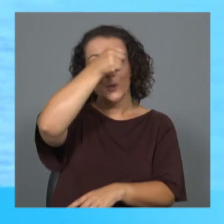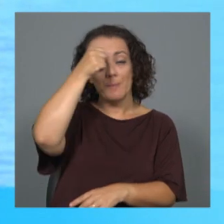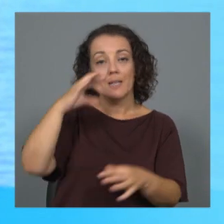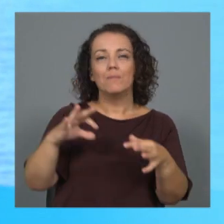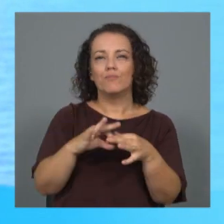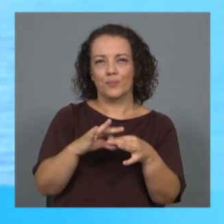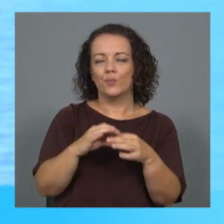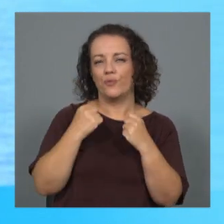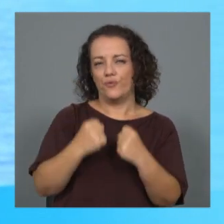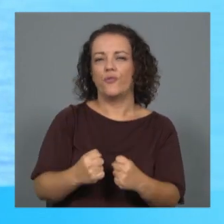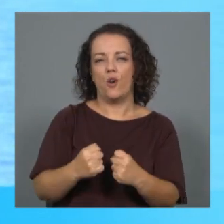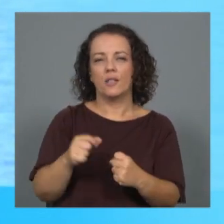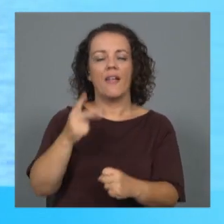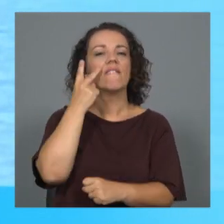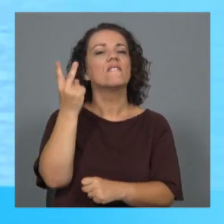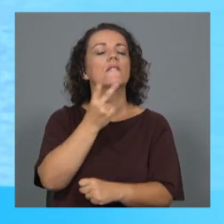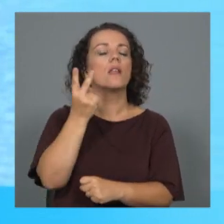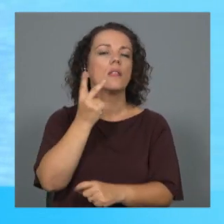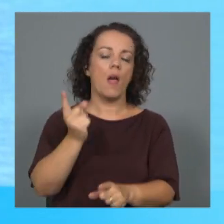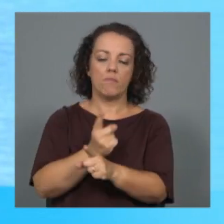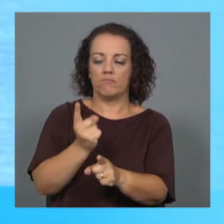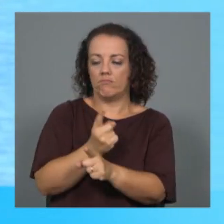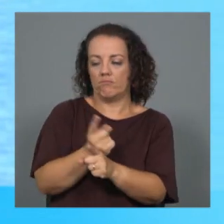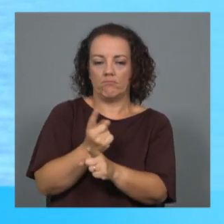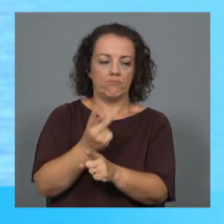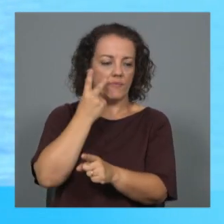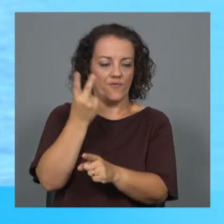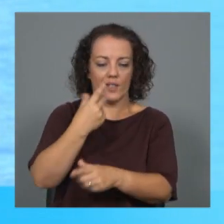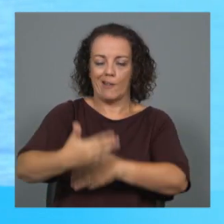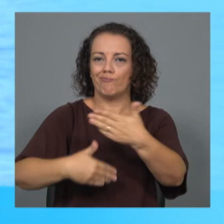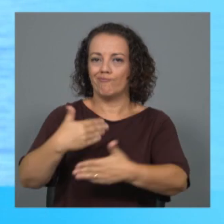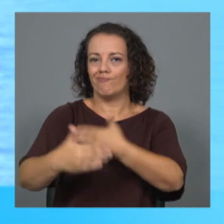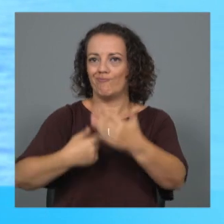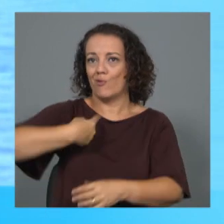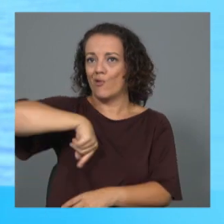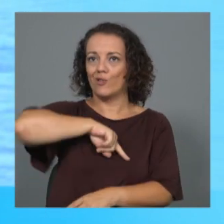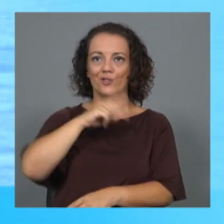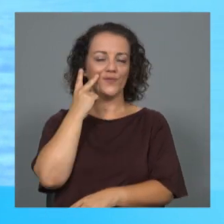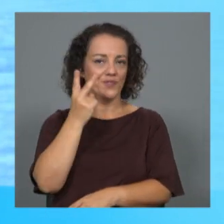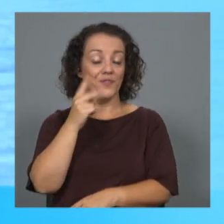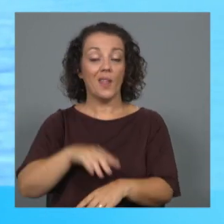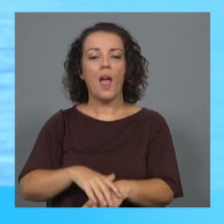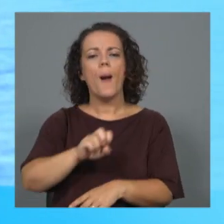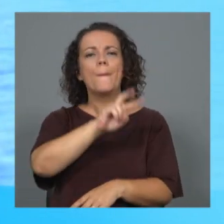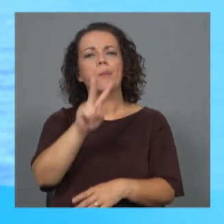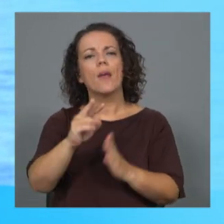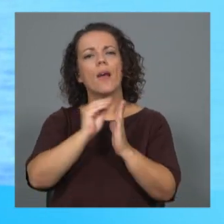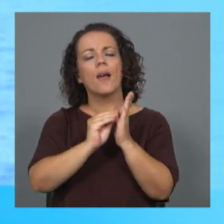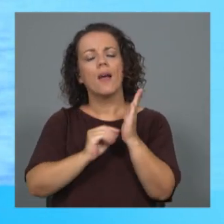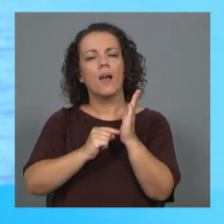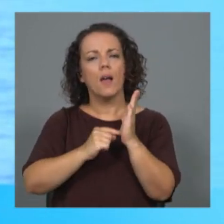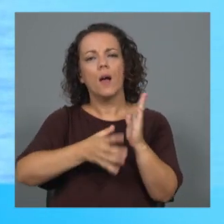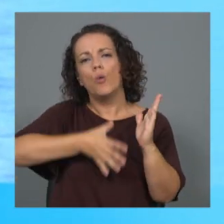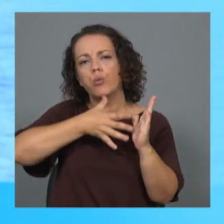ligação muito forte à vida concreta desta realidade que habitamos. Também a segunda leitura da Epístola a